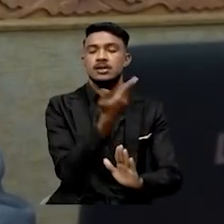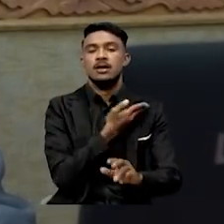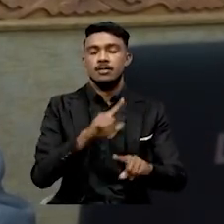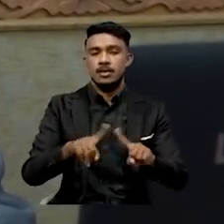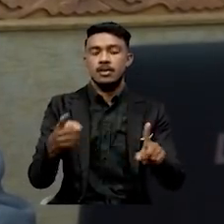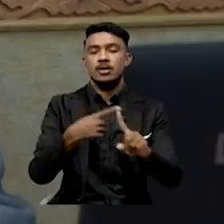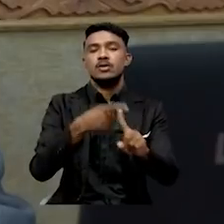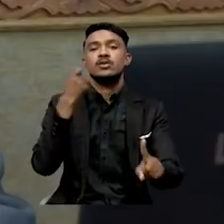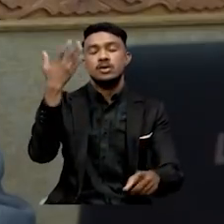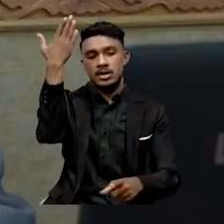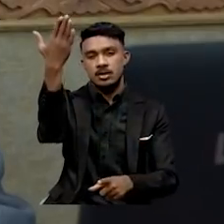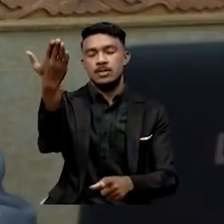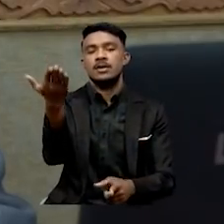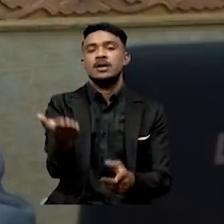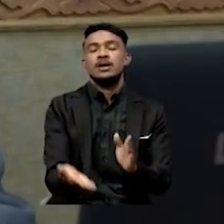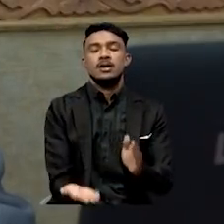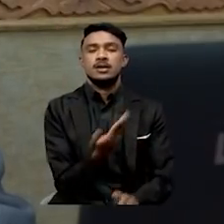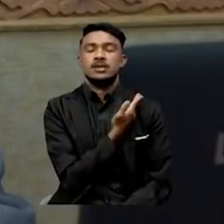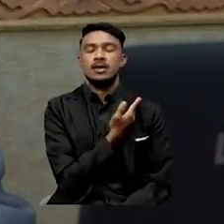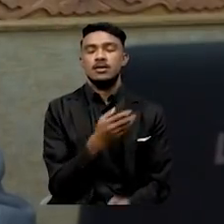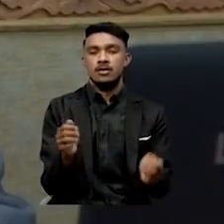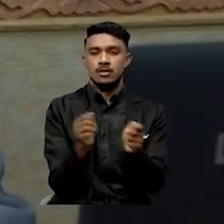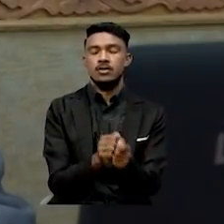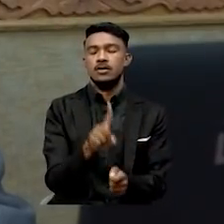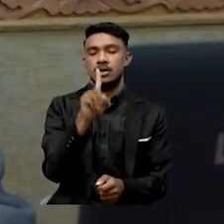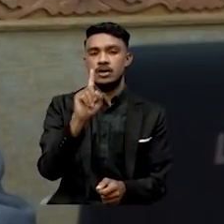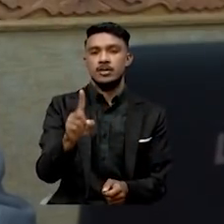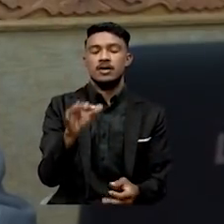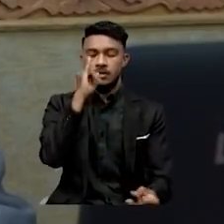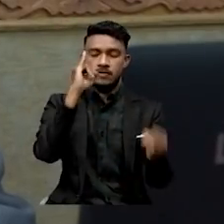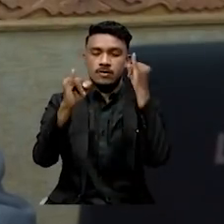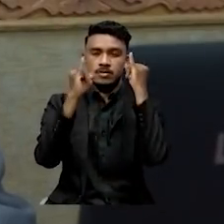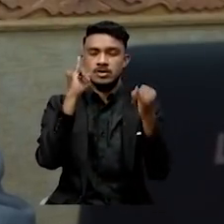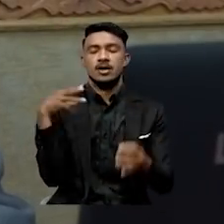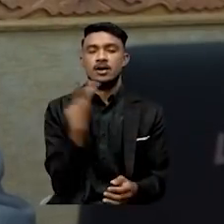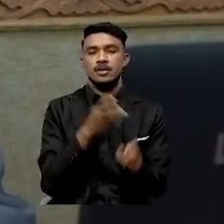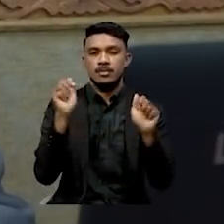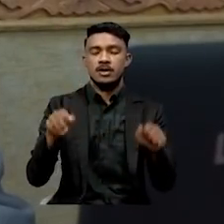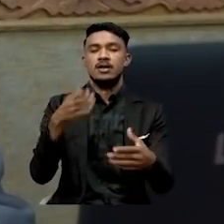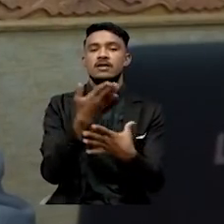keda sae so idene informasaun ne beke ambele fahim